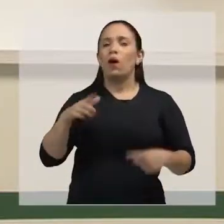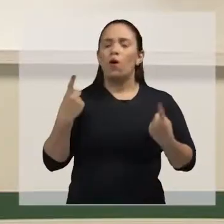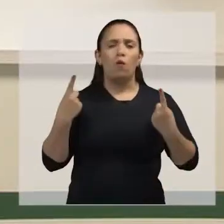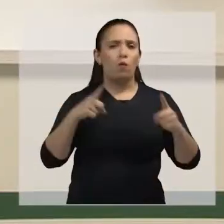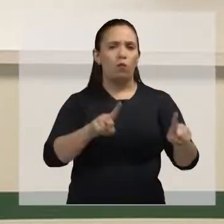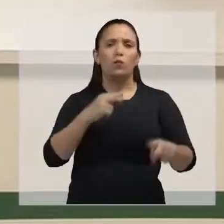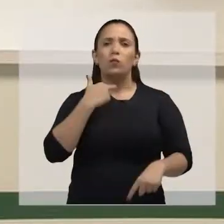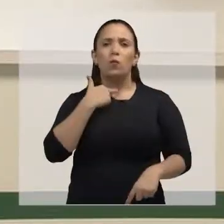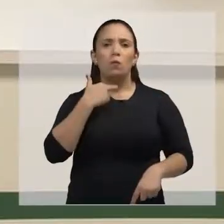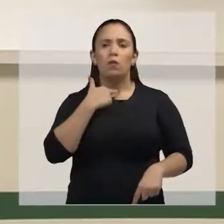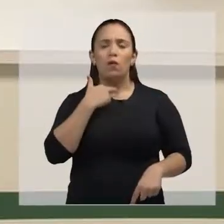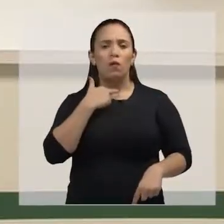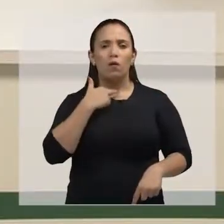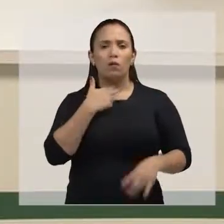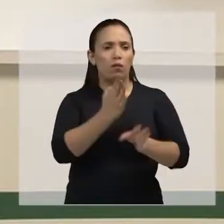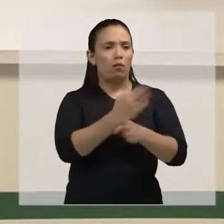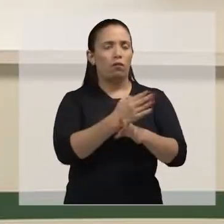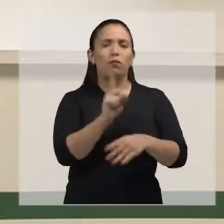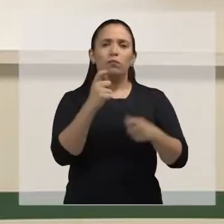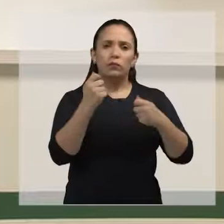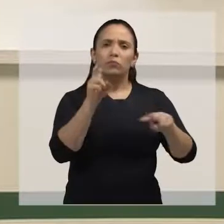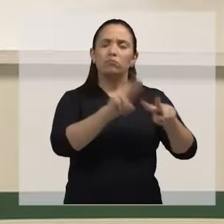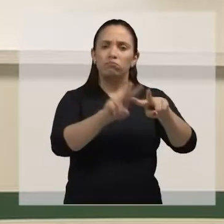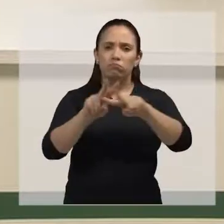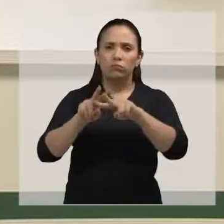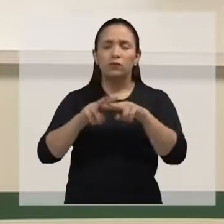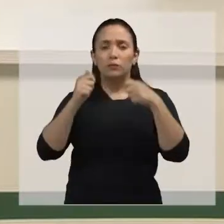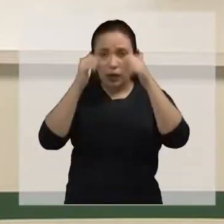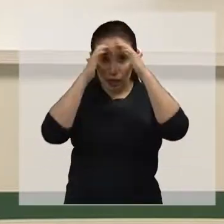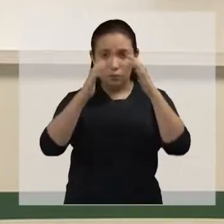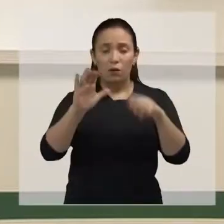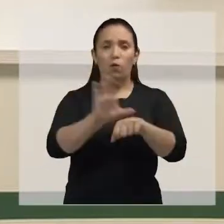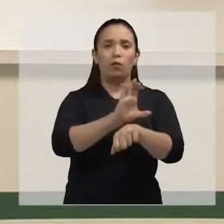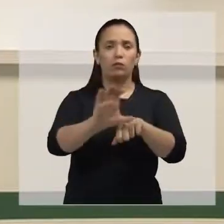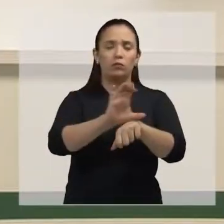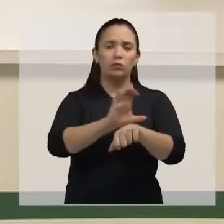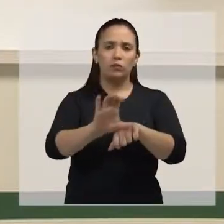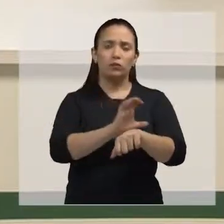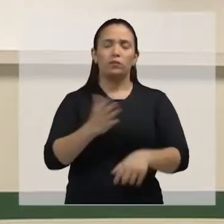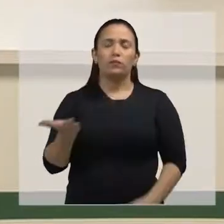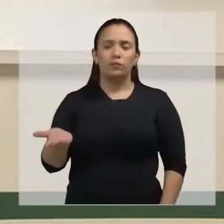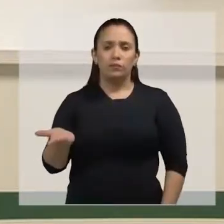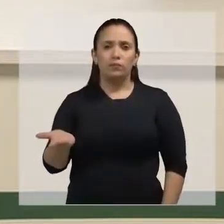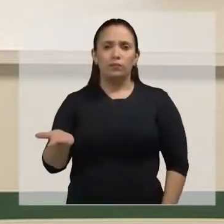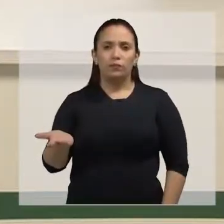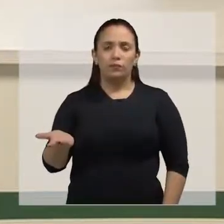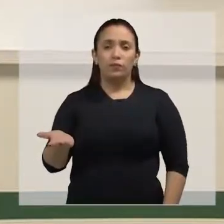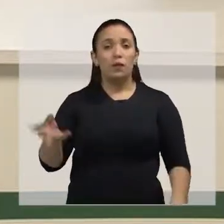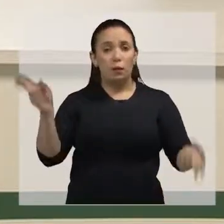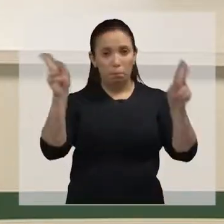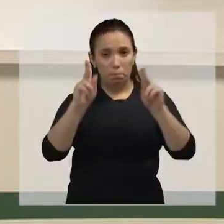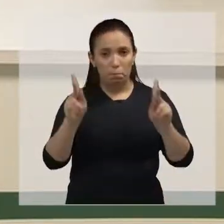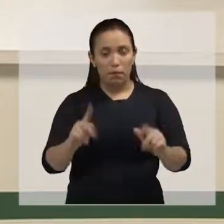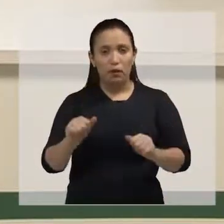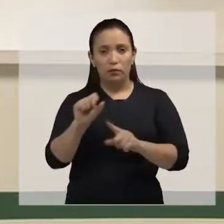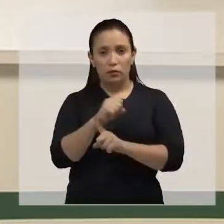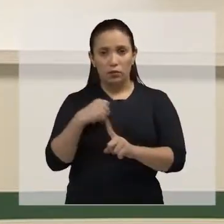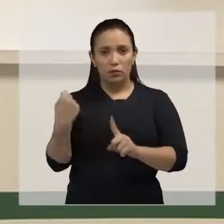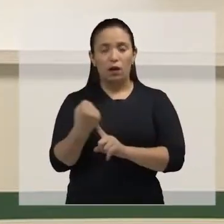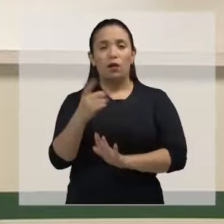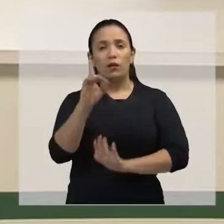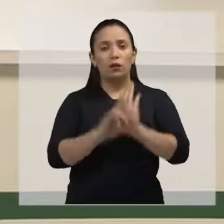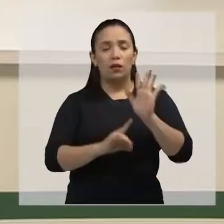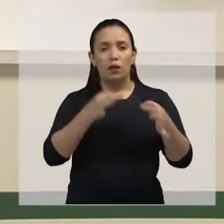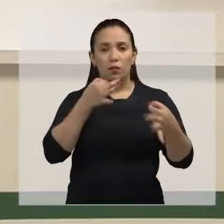à impunidade e de respeito à Constituição, à paz social, à